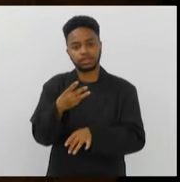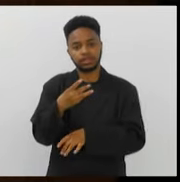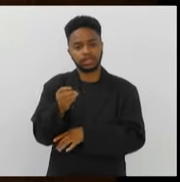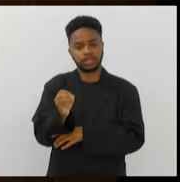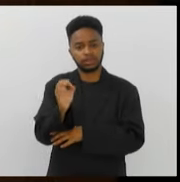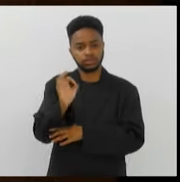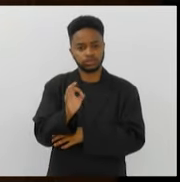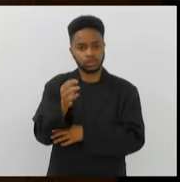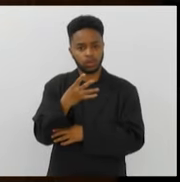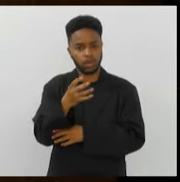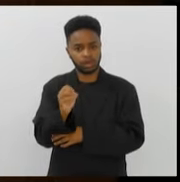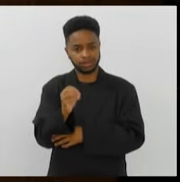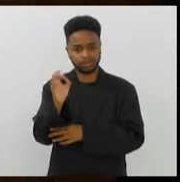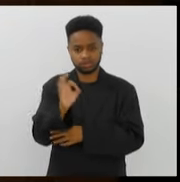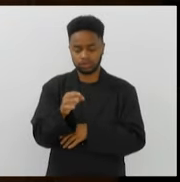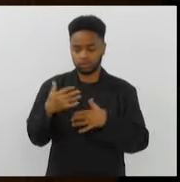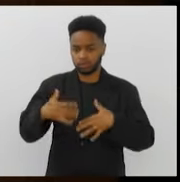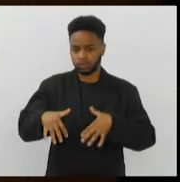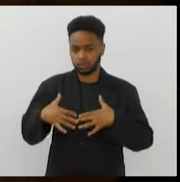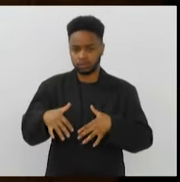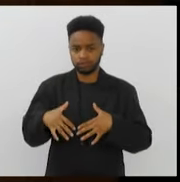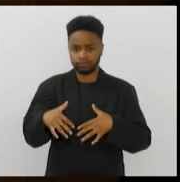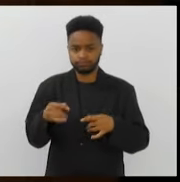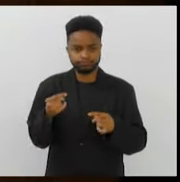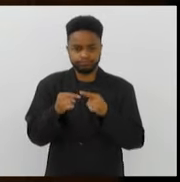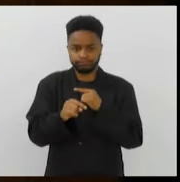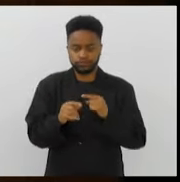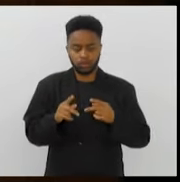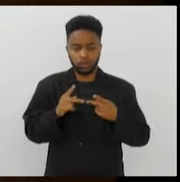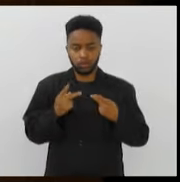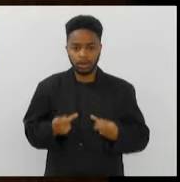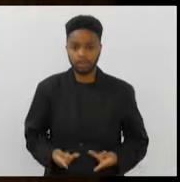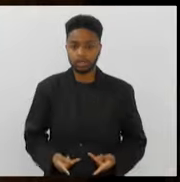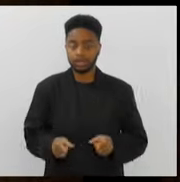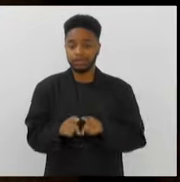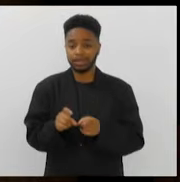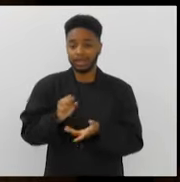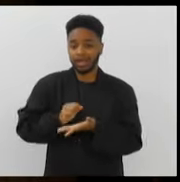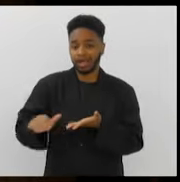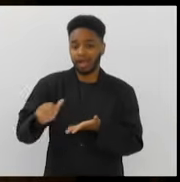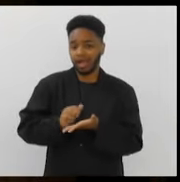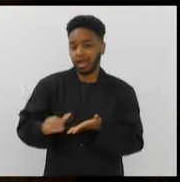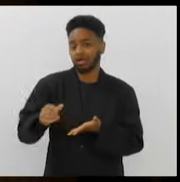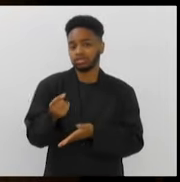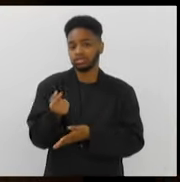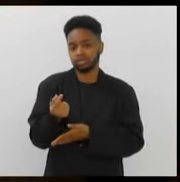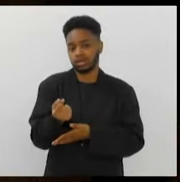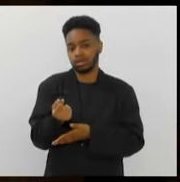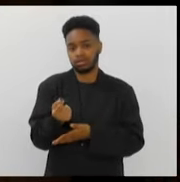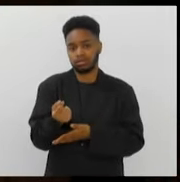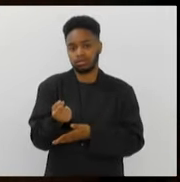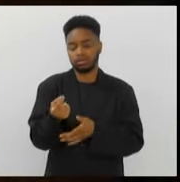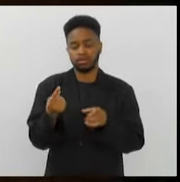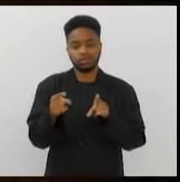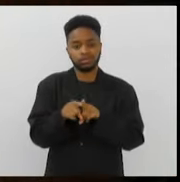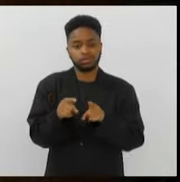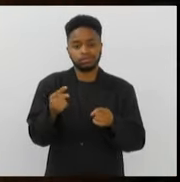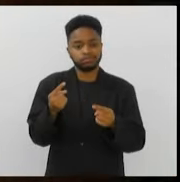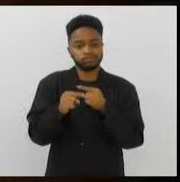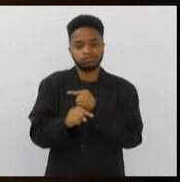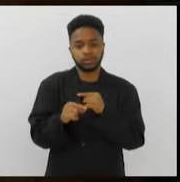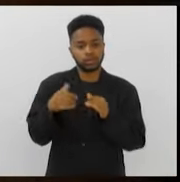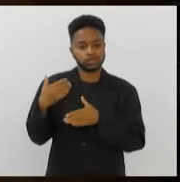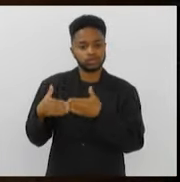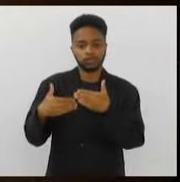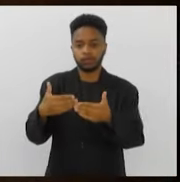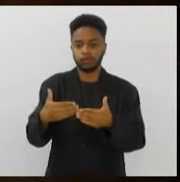30%, 40%, além de uma desumanidade, isso é um desperdício e é anticivilizatório, é antidesenvolvimento,